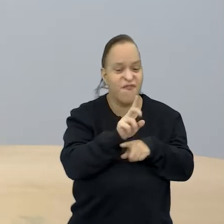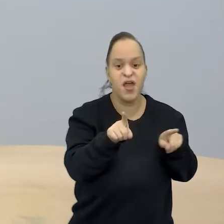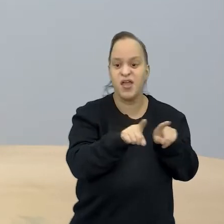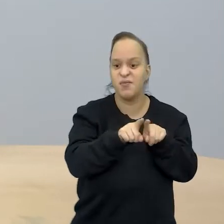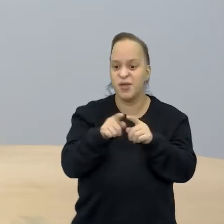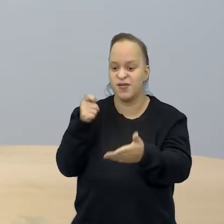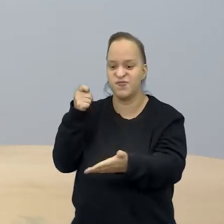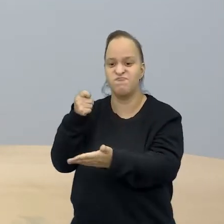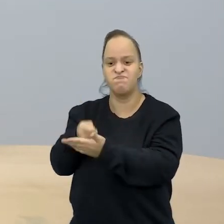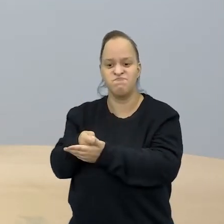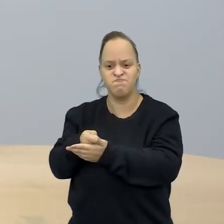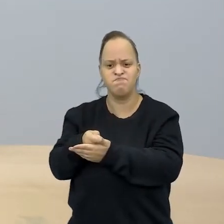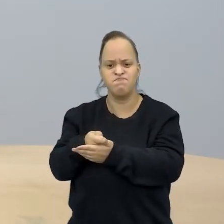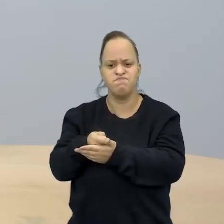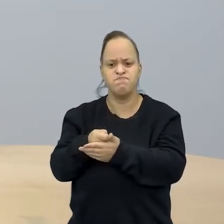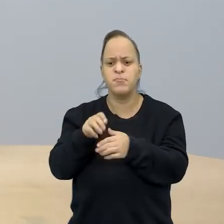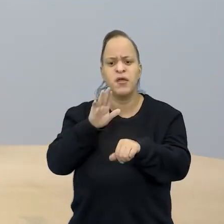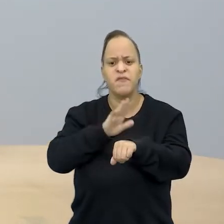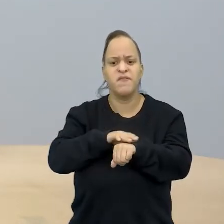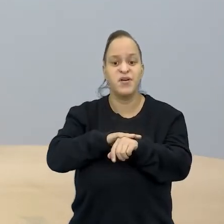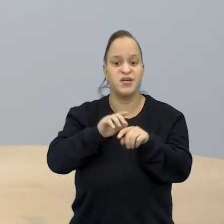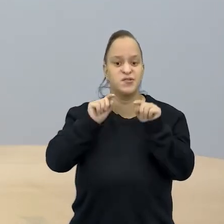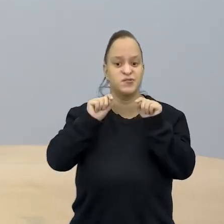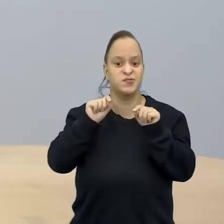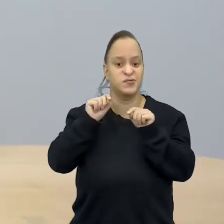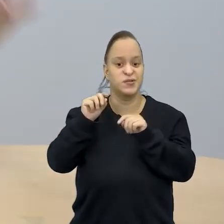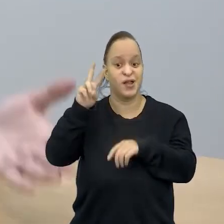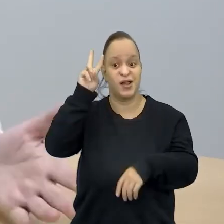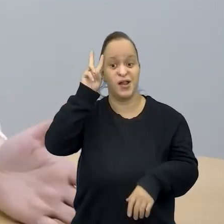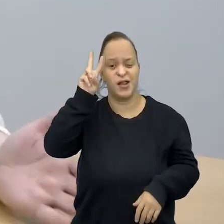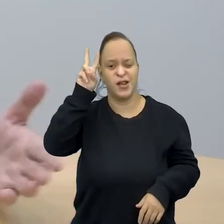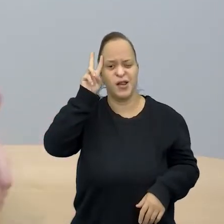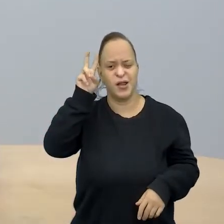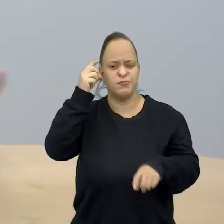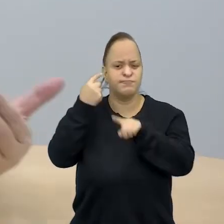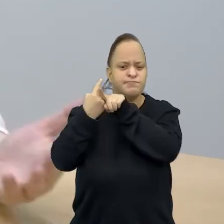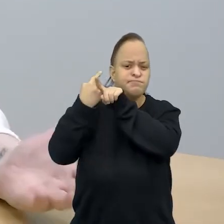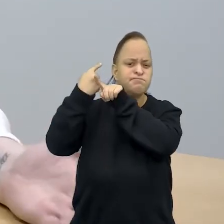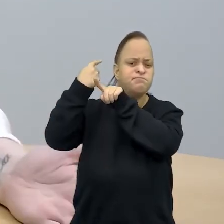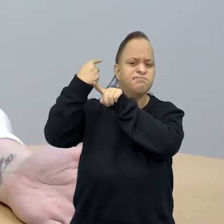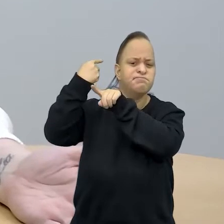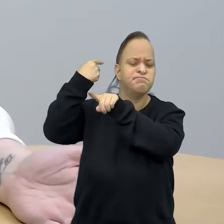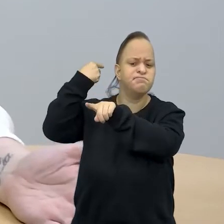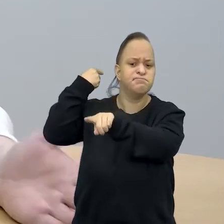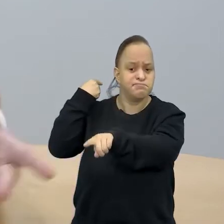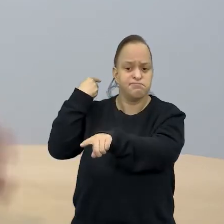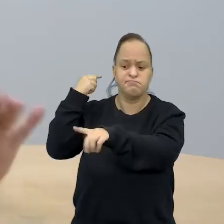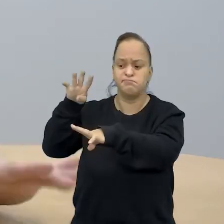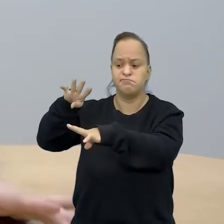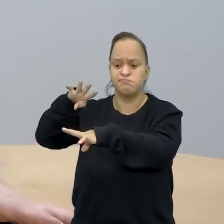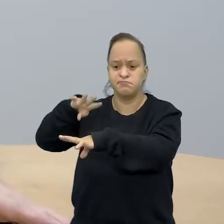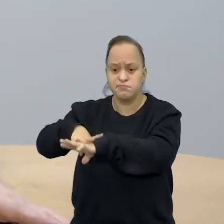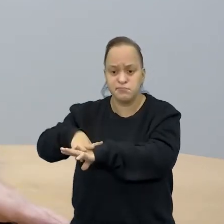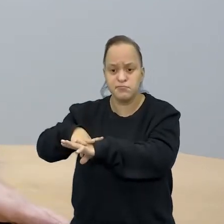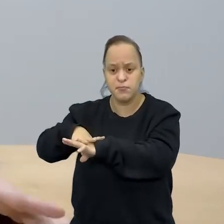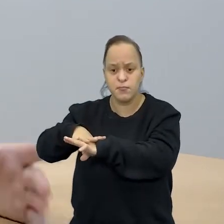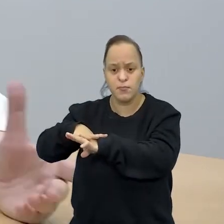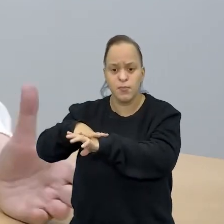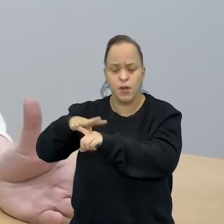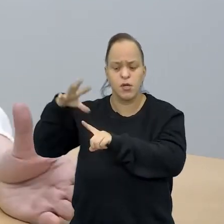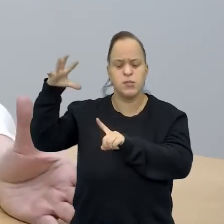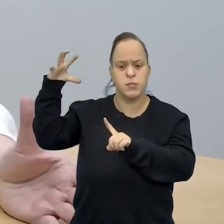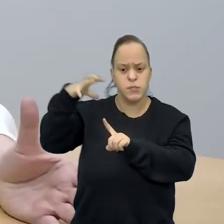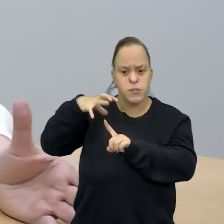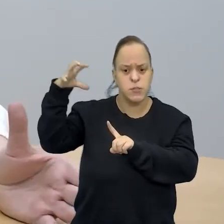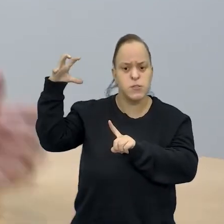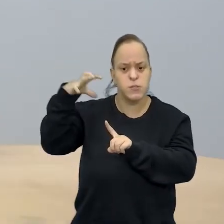Foucault faz? Ele faz uma análise histórica, né, sobre a prisão como meio de coerção e de obediência. E